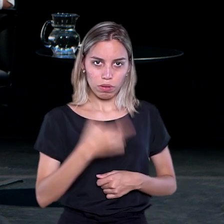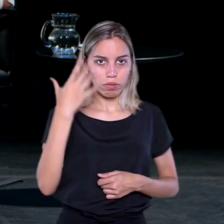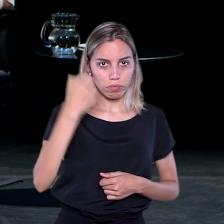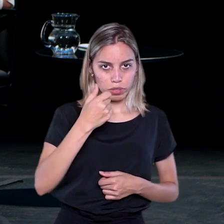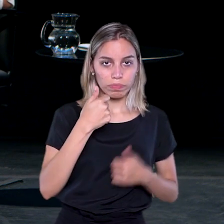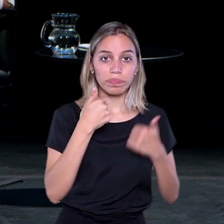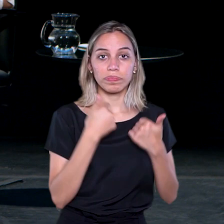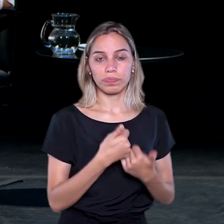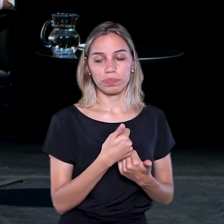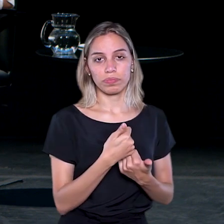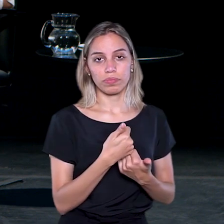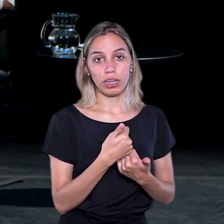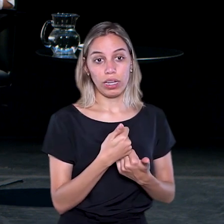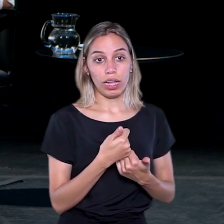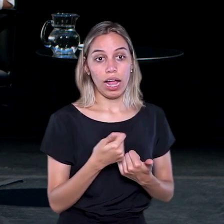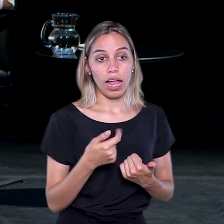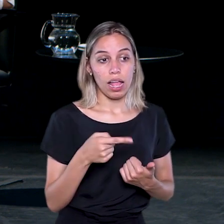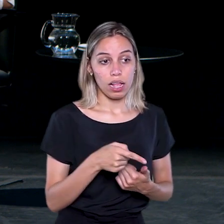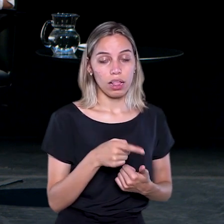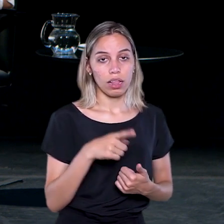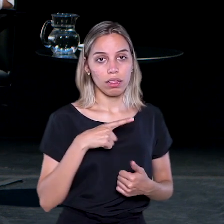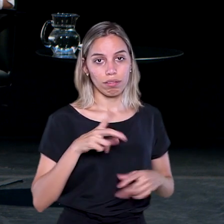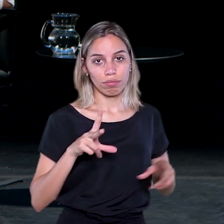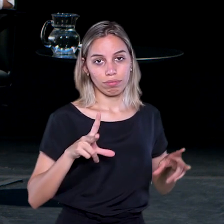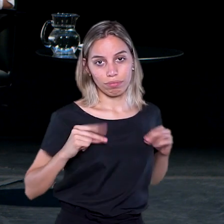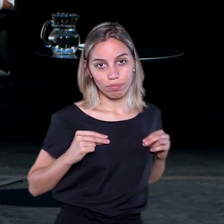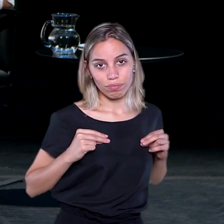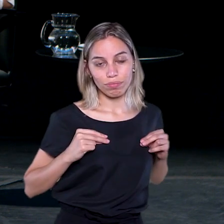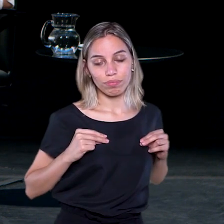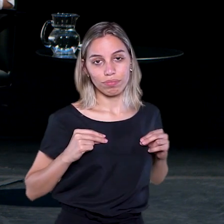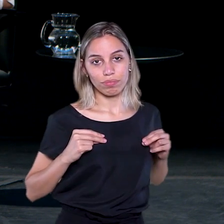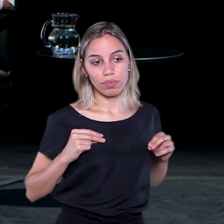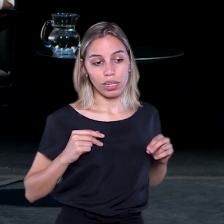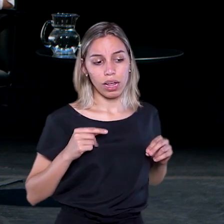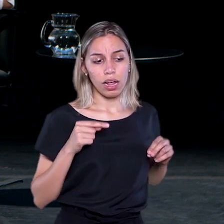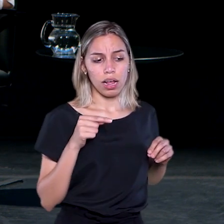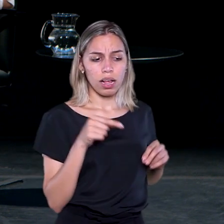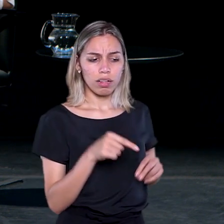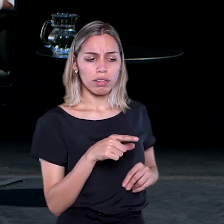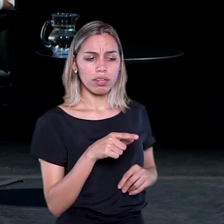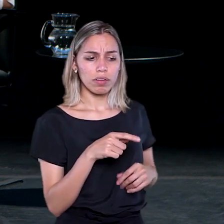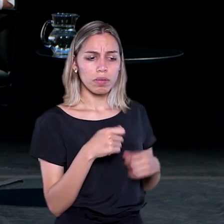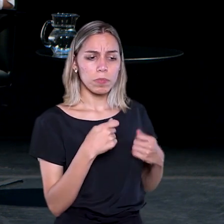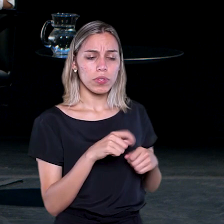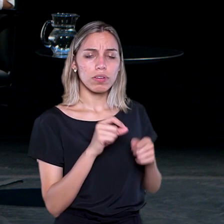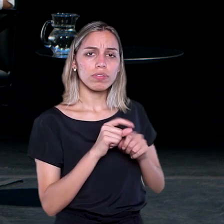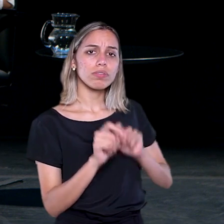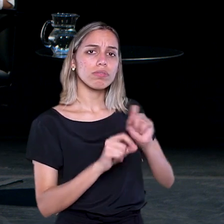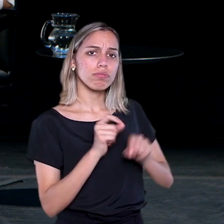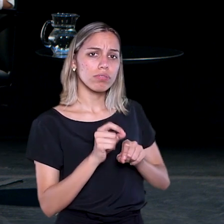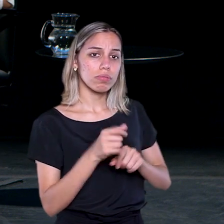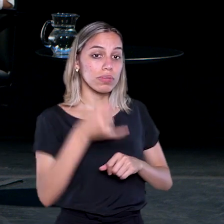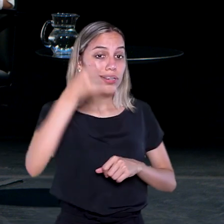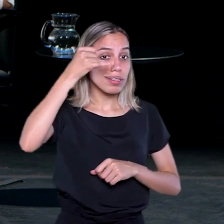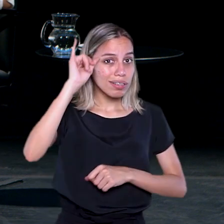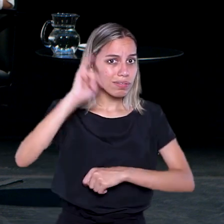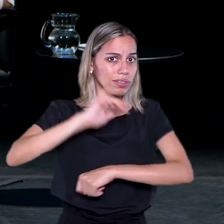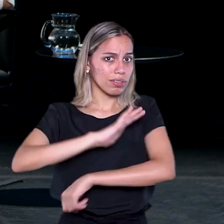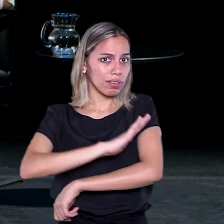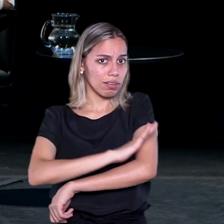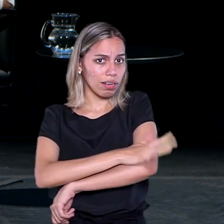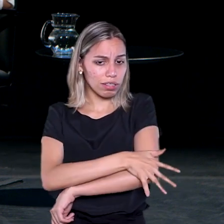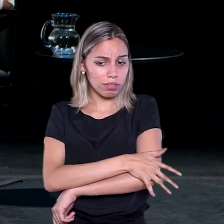país, e, a partir desse lugar de privilégio, buscar entender que tipo de ação antirracista você pode adotar.